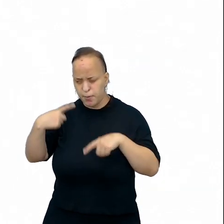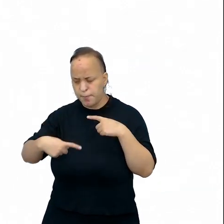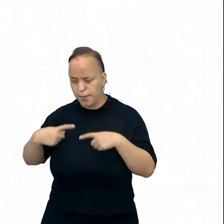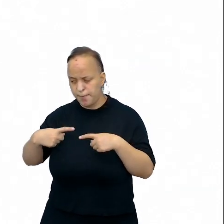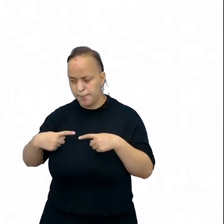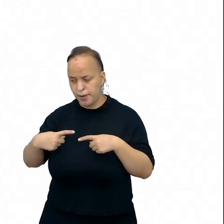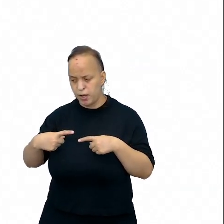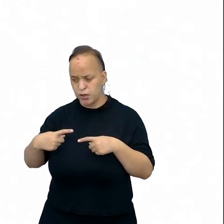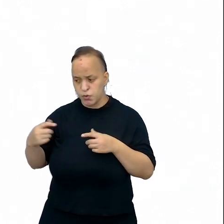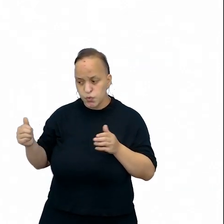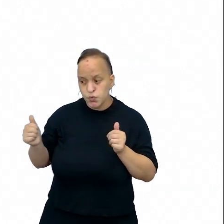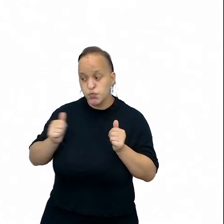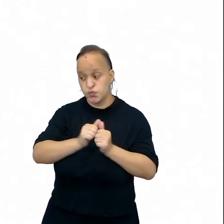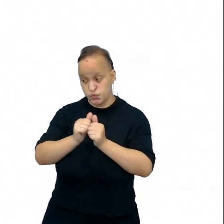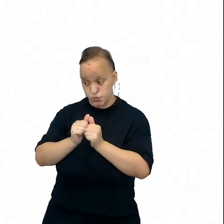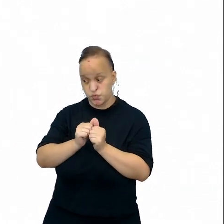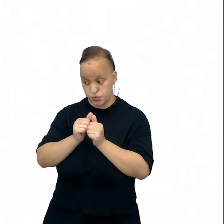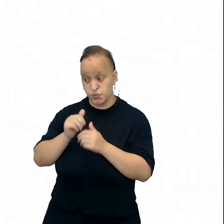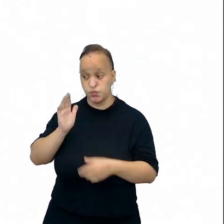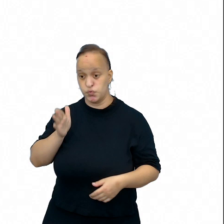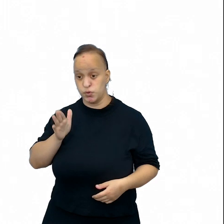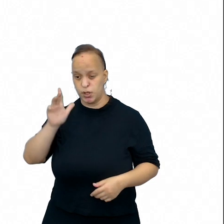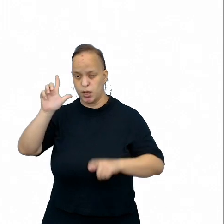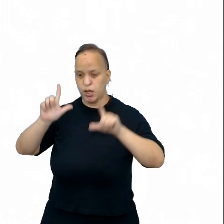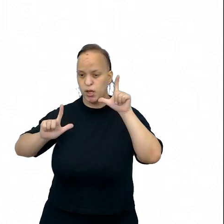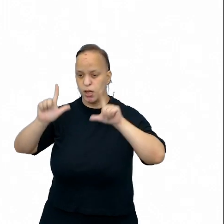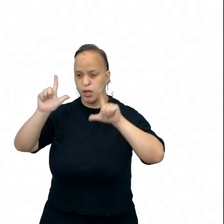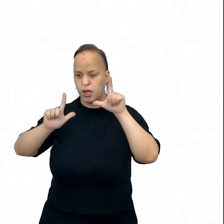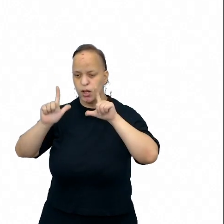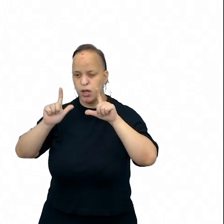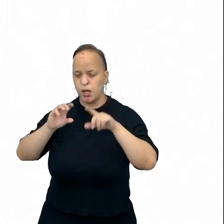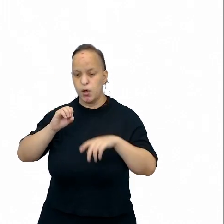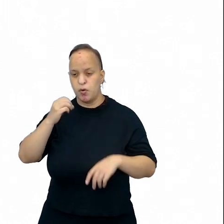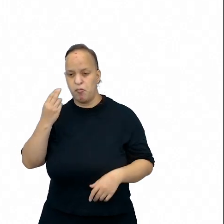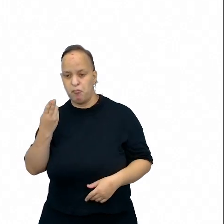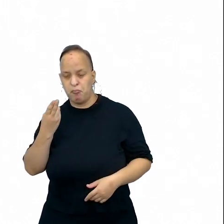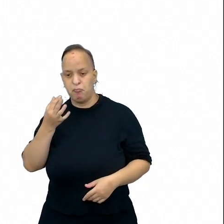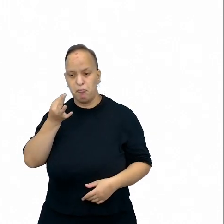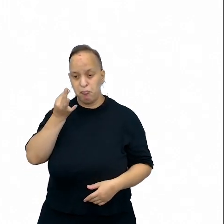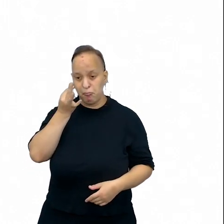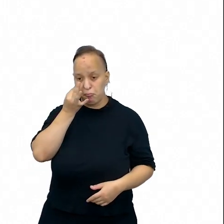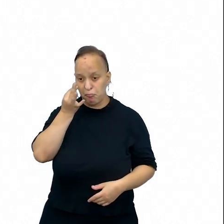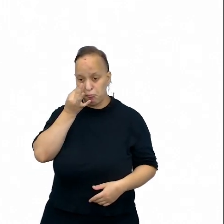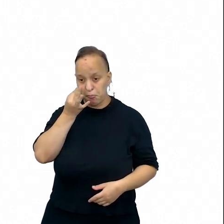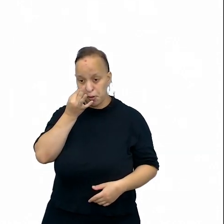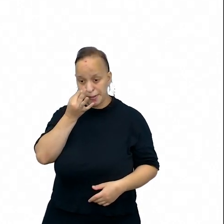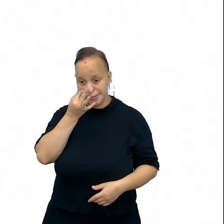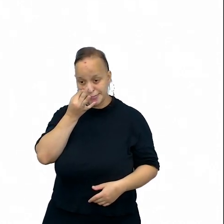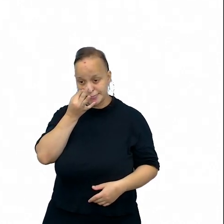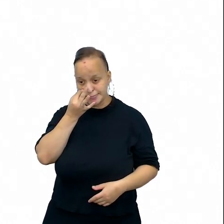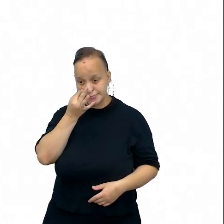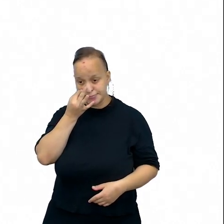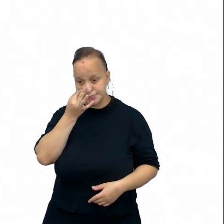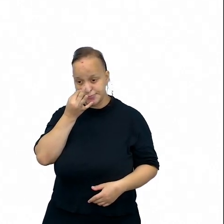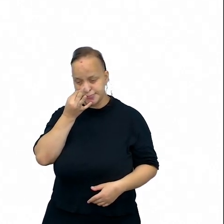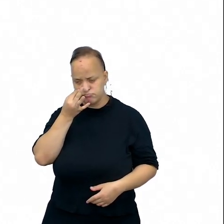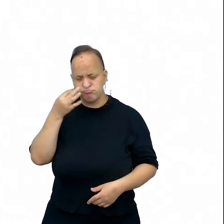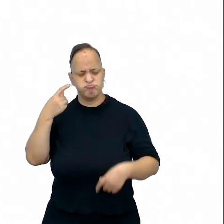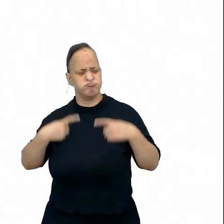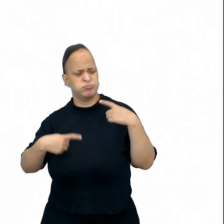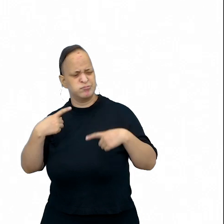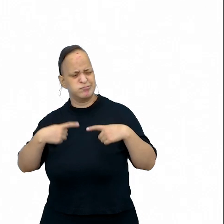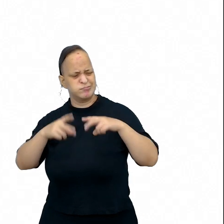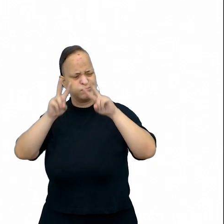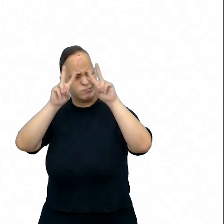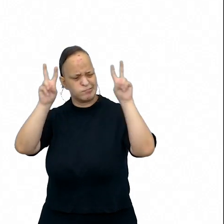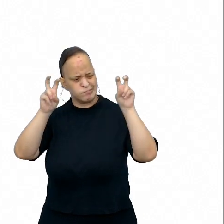debate, né? Se já viram pela televisão ou pessoalmente algum debate, se o tema discutido era